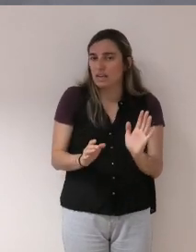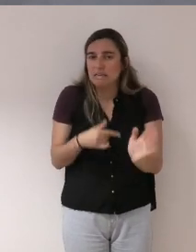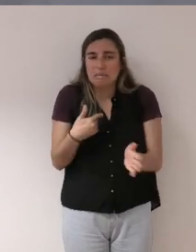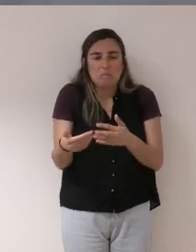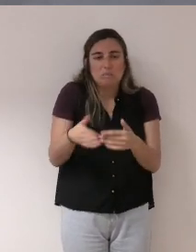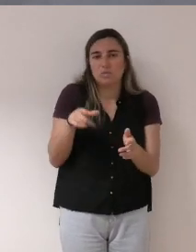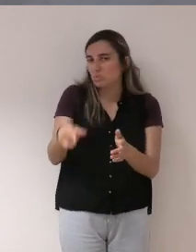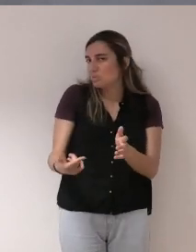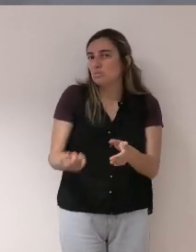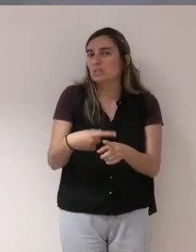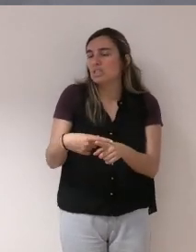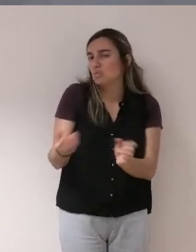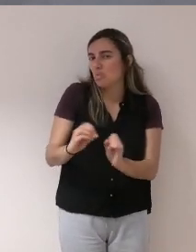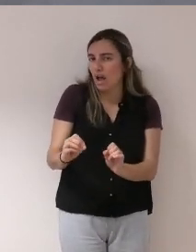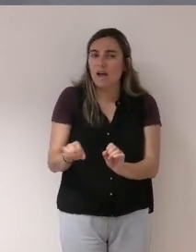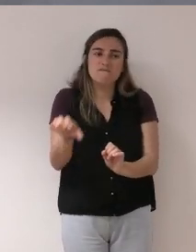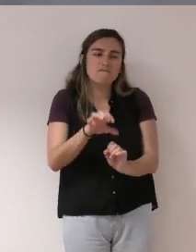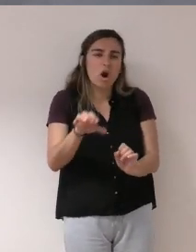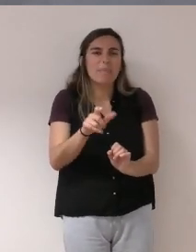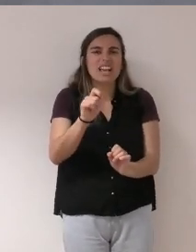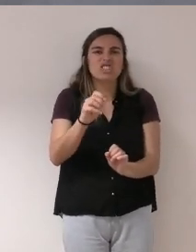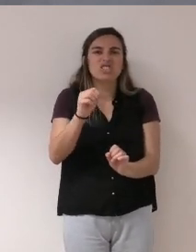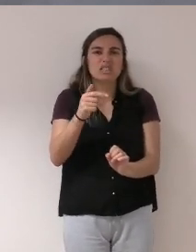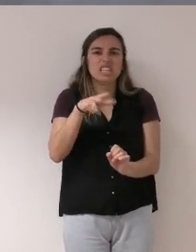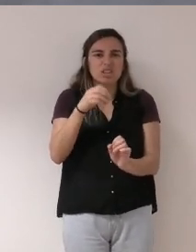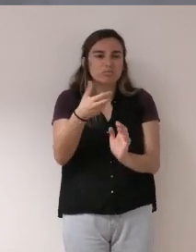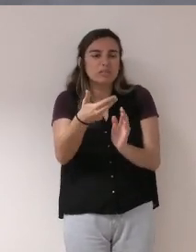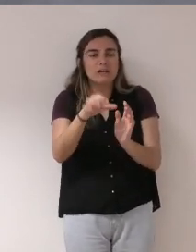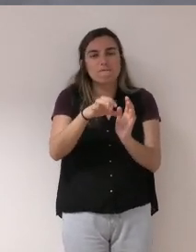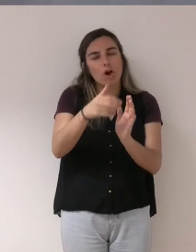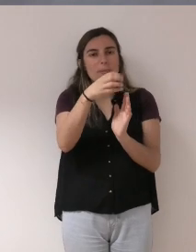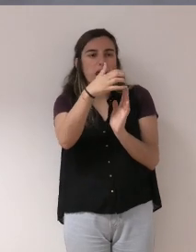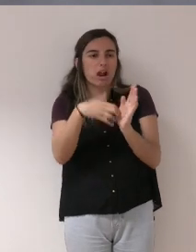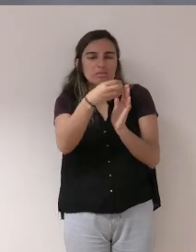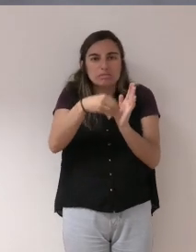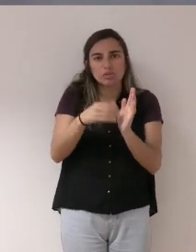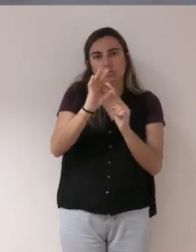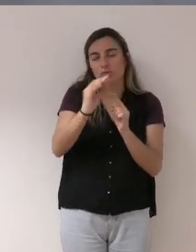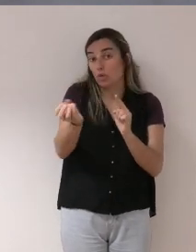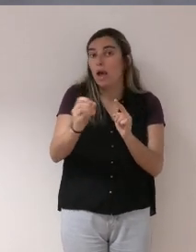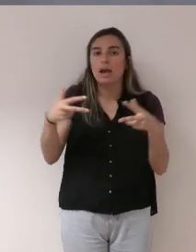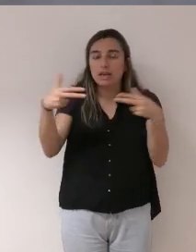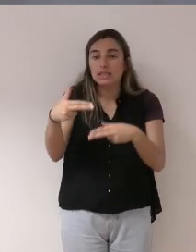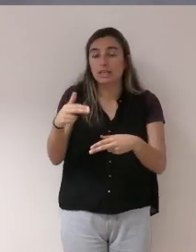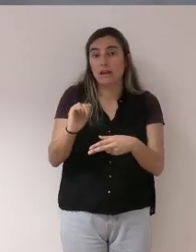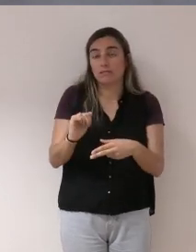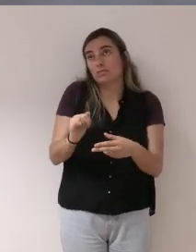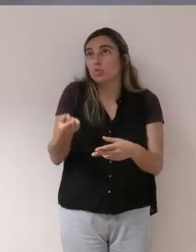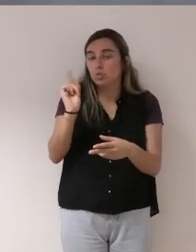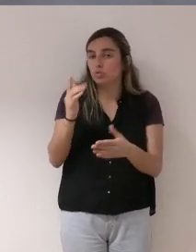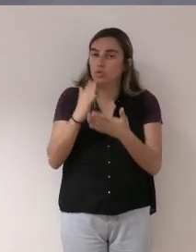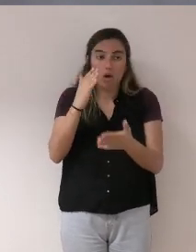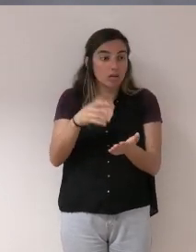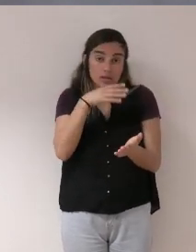Eu tenho uma certa dificuldade para ver uma noção de estilo operativa naquilo que escrevo, não é? E isto não é uma crítica, é simplesmente uma constatação, não